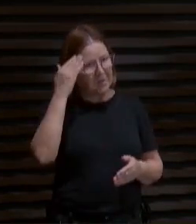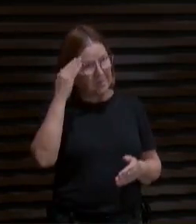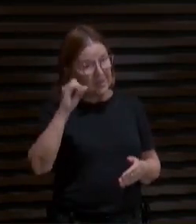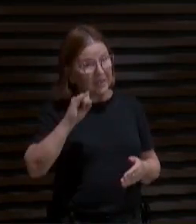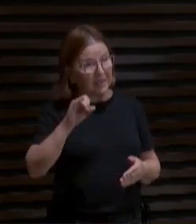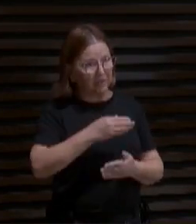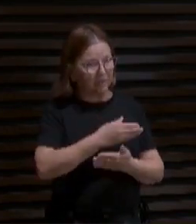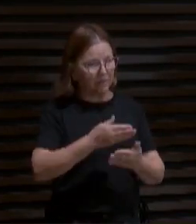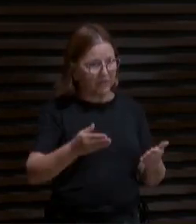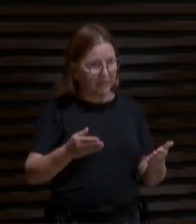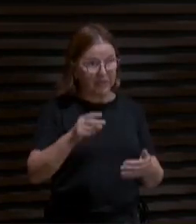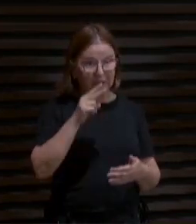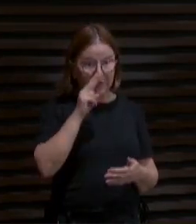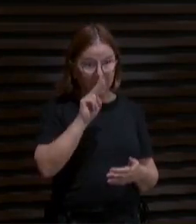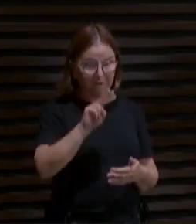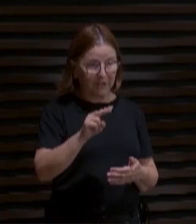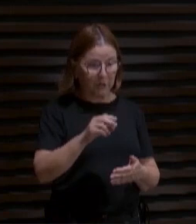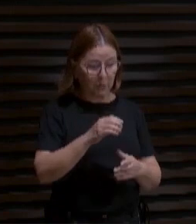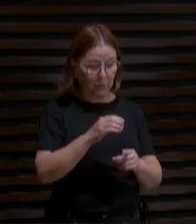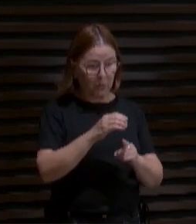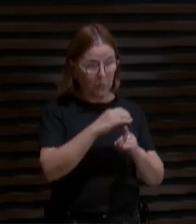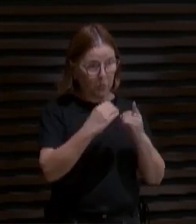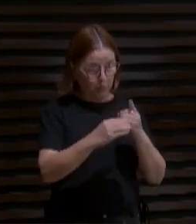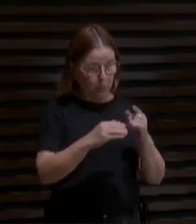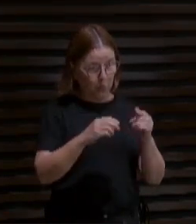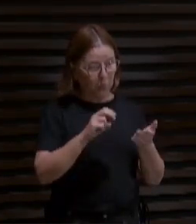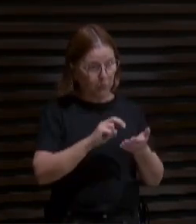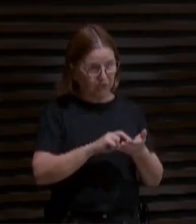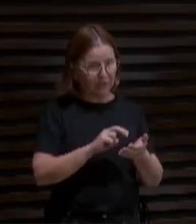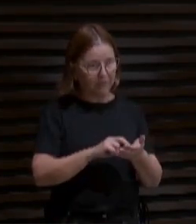estudo do pastor Maurício, por favor, pega.